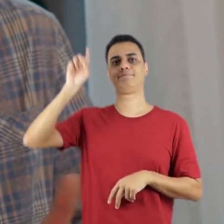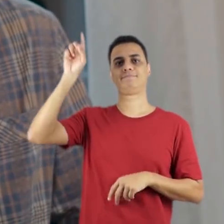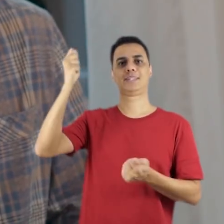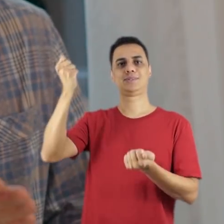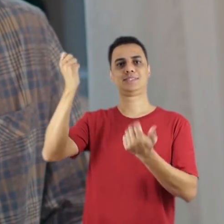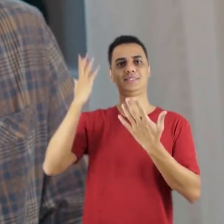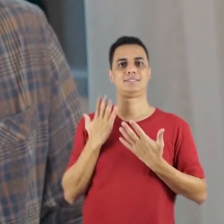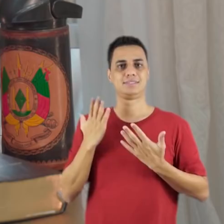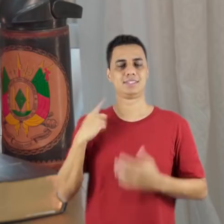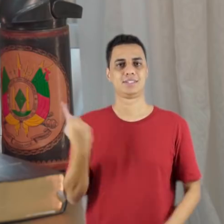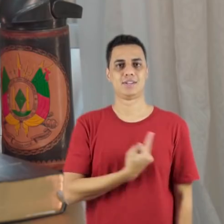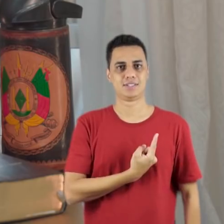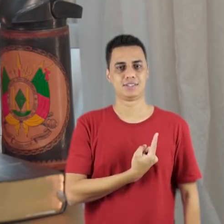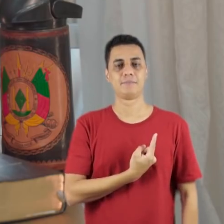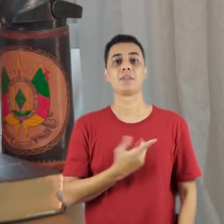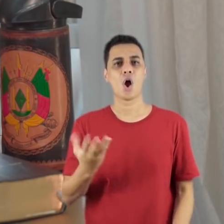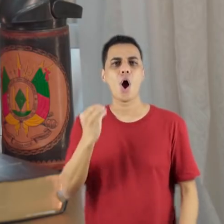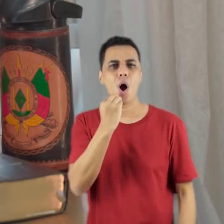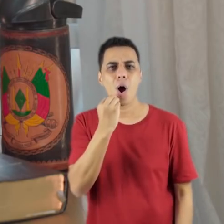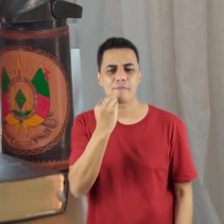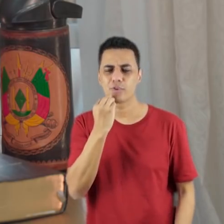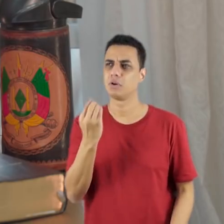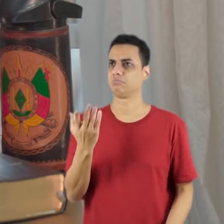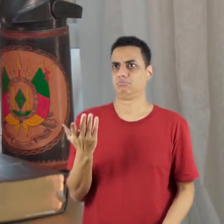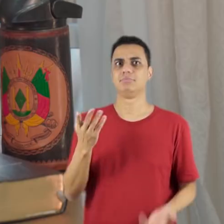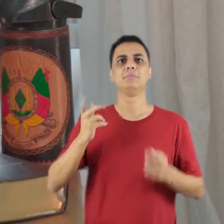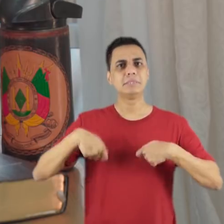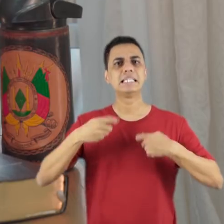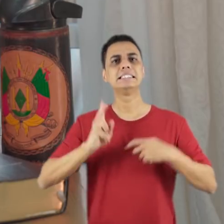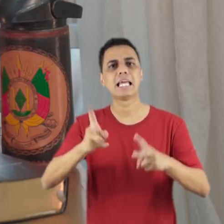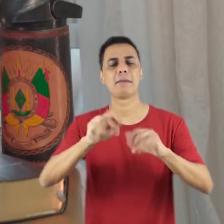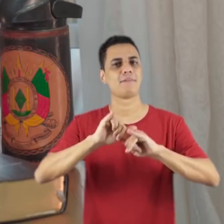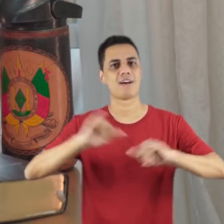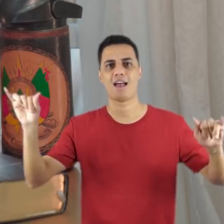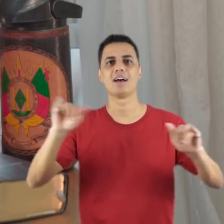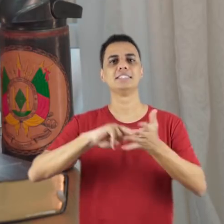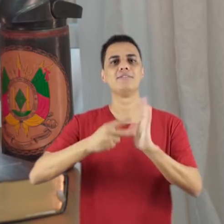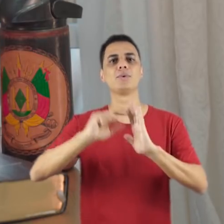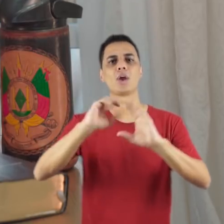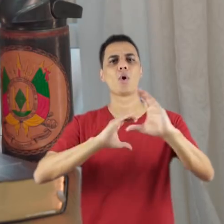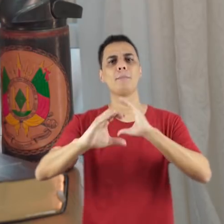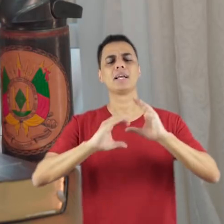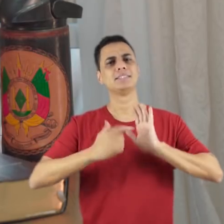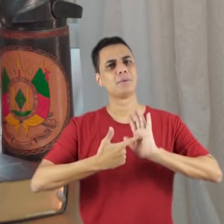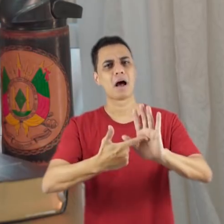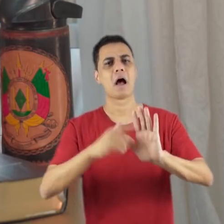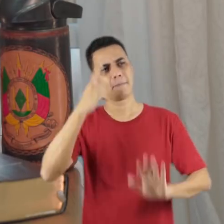sempre precisa ser dito, sabe? Bem, isso trata de comunicação clara e transparente, evitando pressuposições e